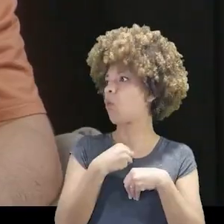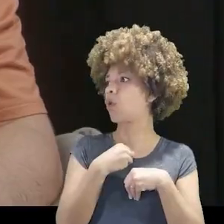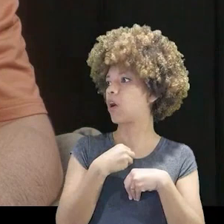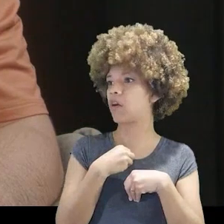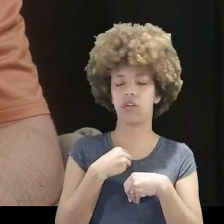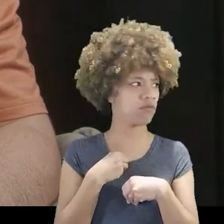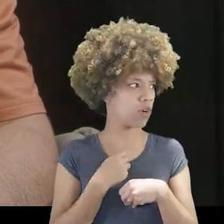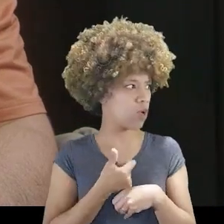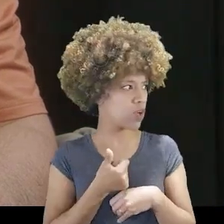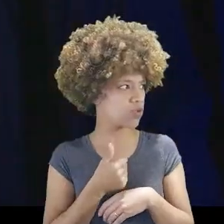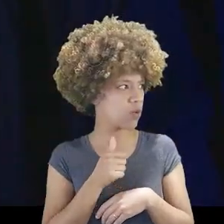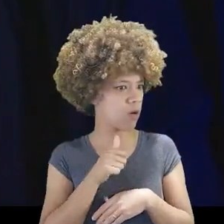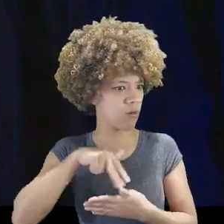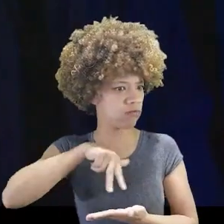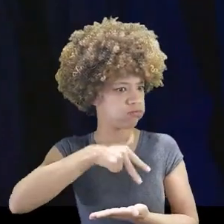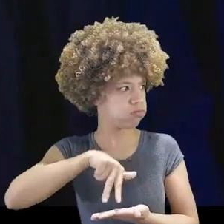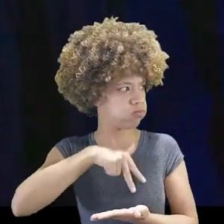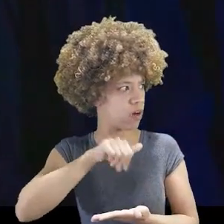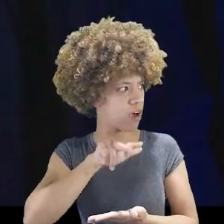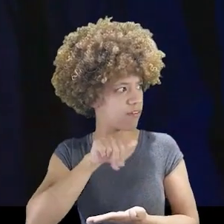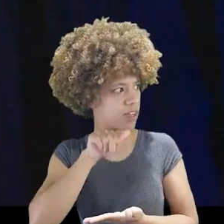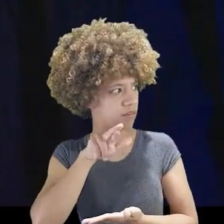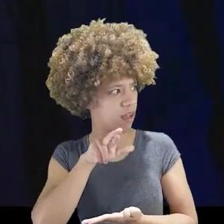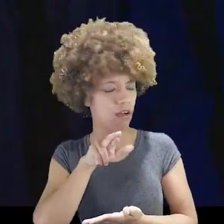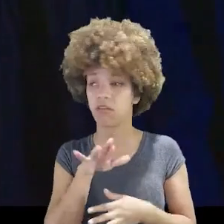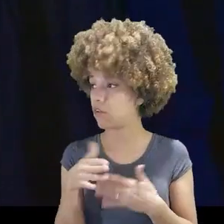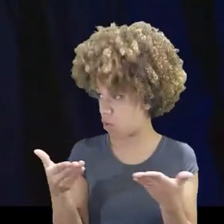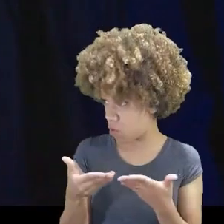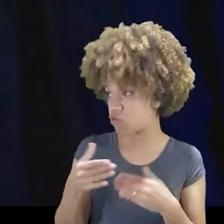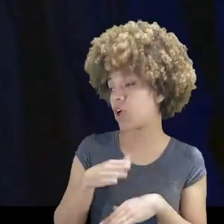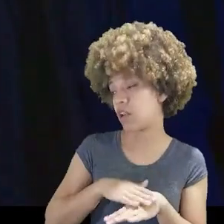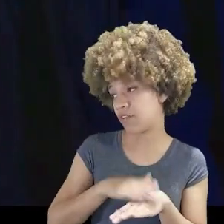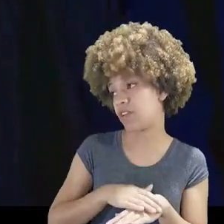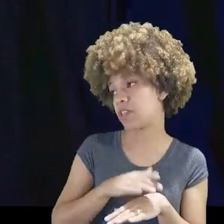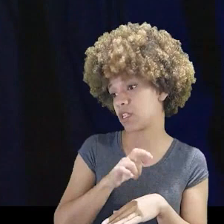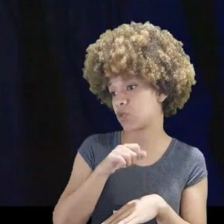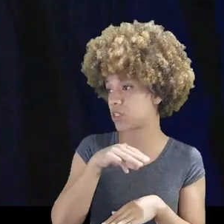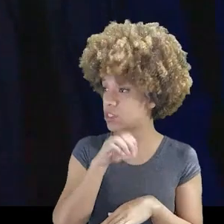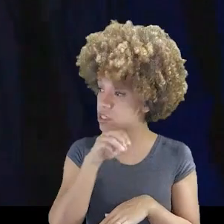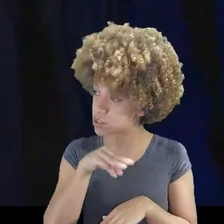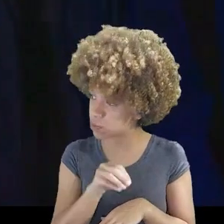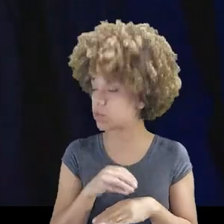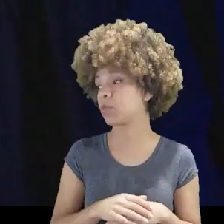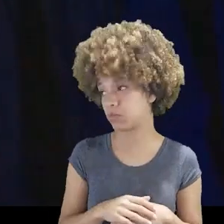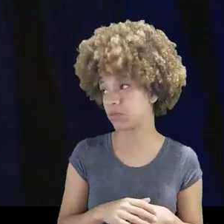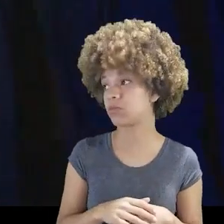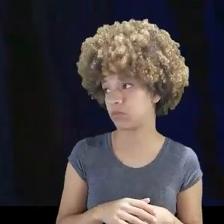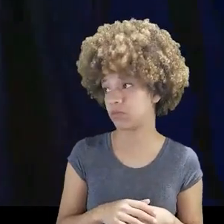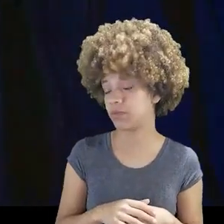para como Avatar né exatamente onde ele fez exercício toalha Fábio